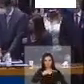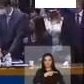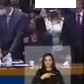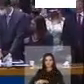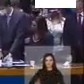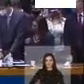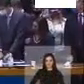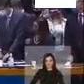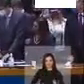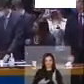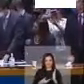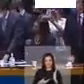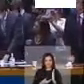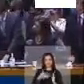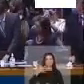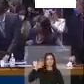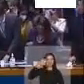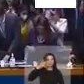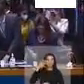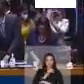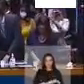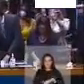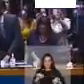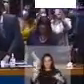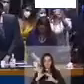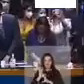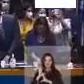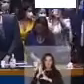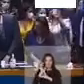portanto, a presidência da Câmara e proclamar os outros resultados.